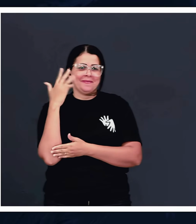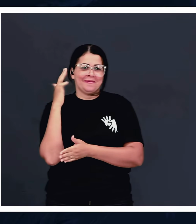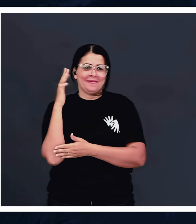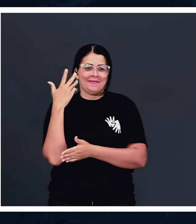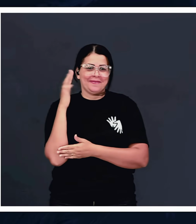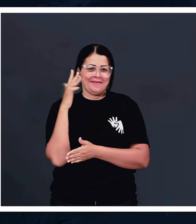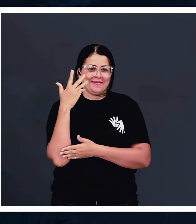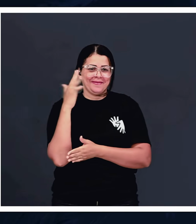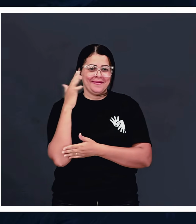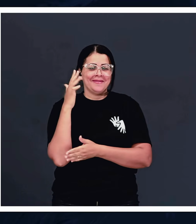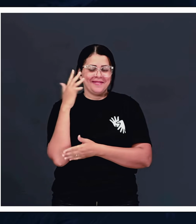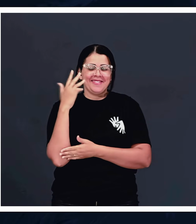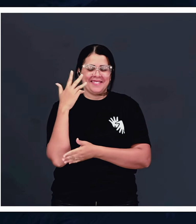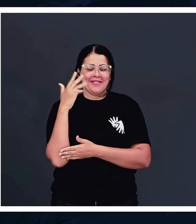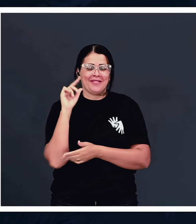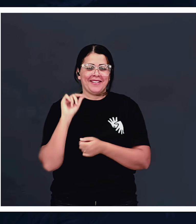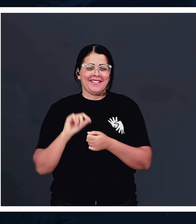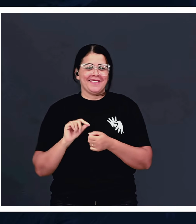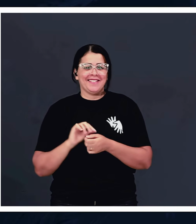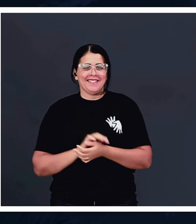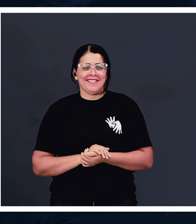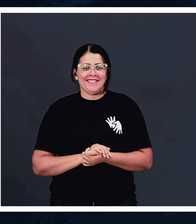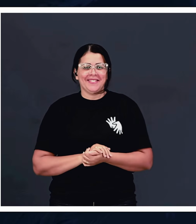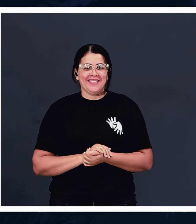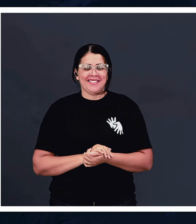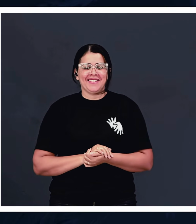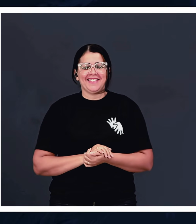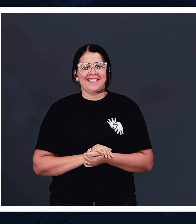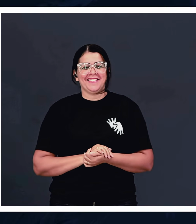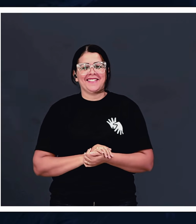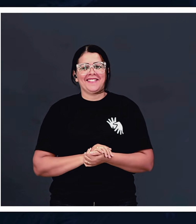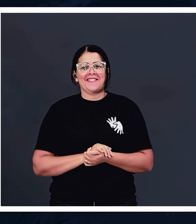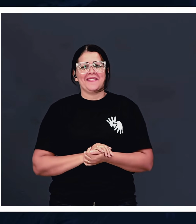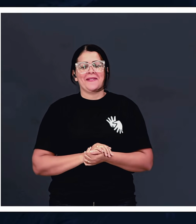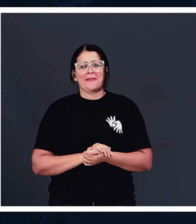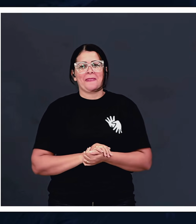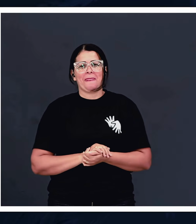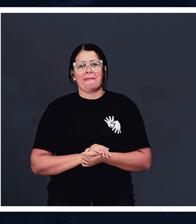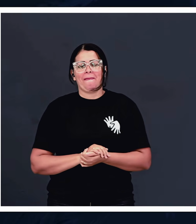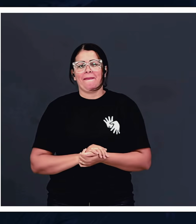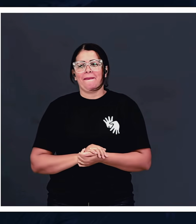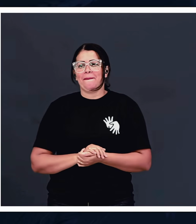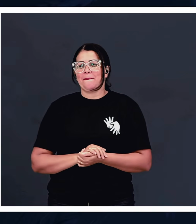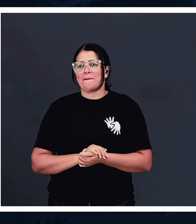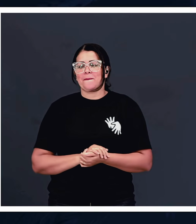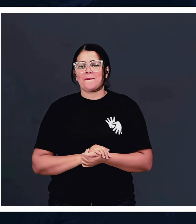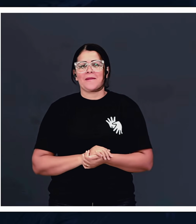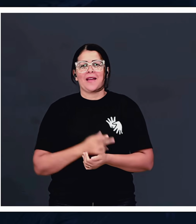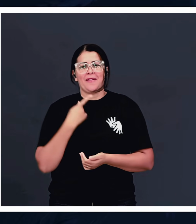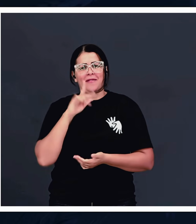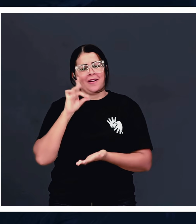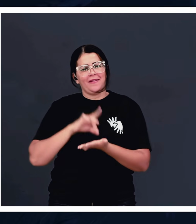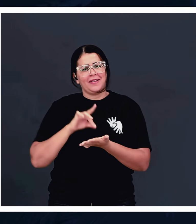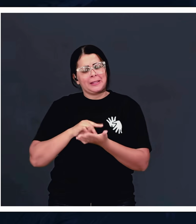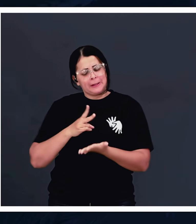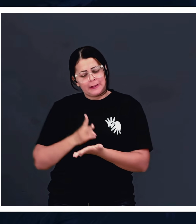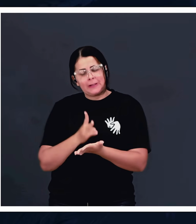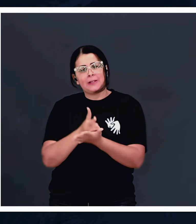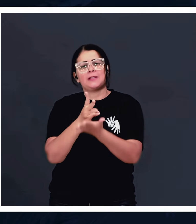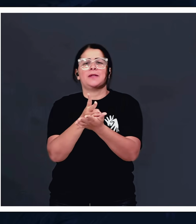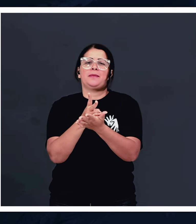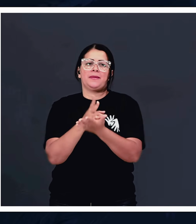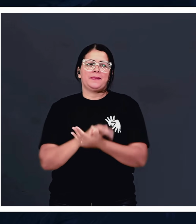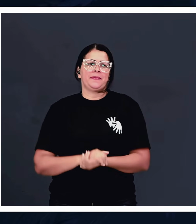Deus vai te honrar nas suas decisões. Seja, como eu disse, extremista. Seja extremista, não